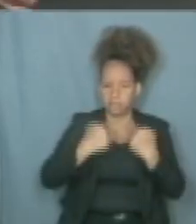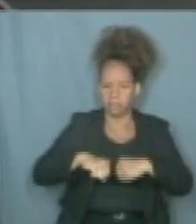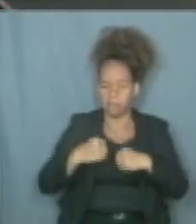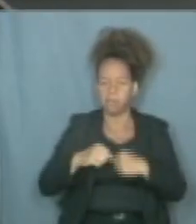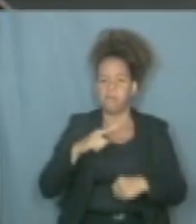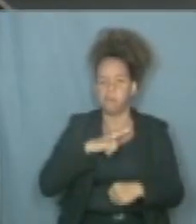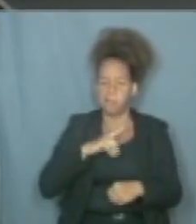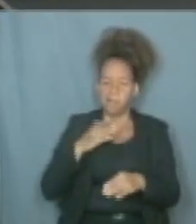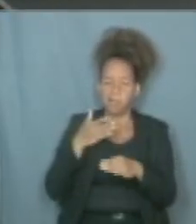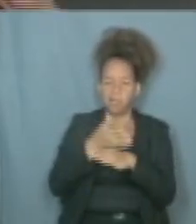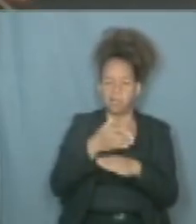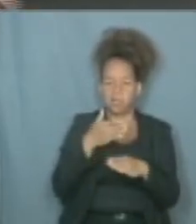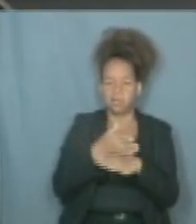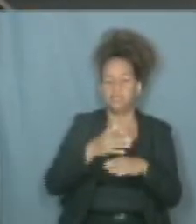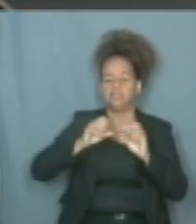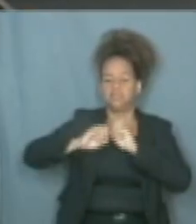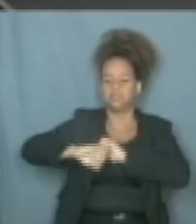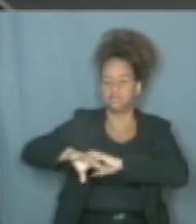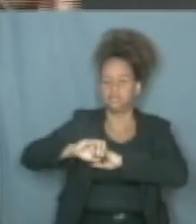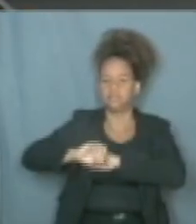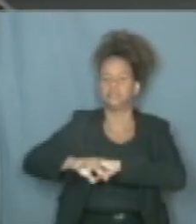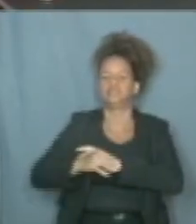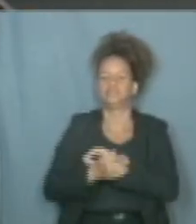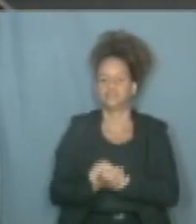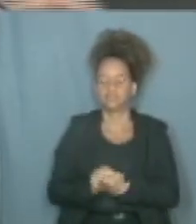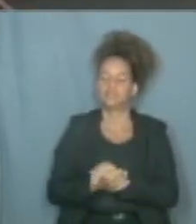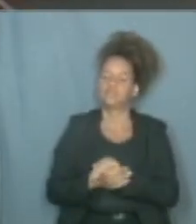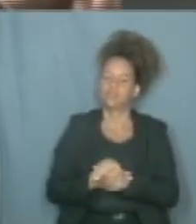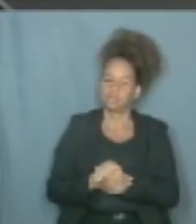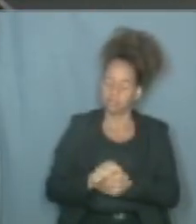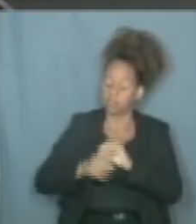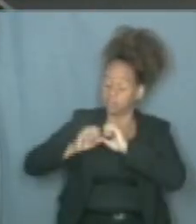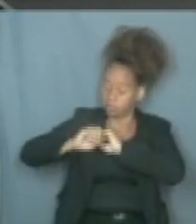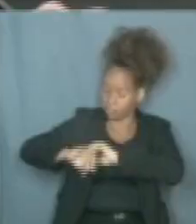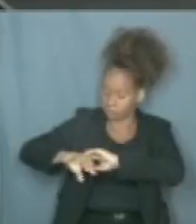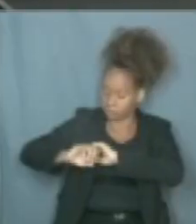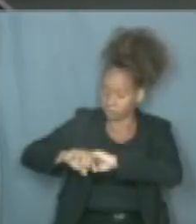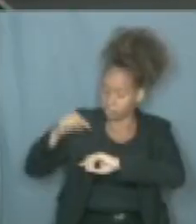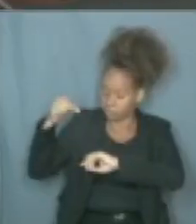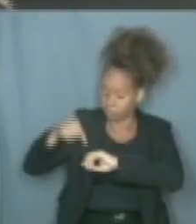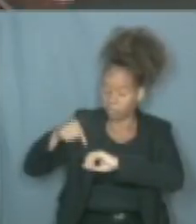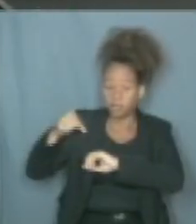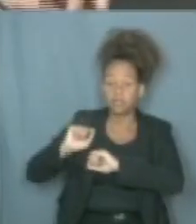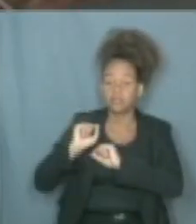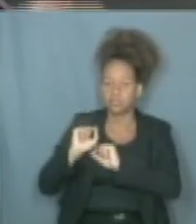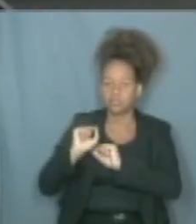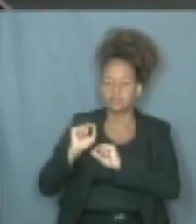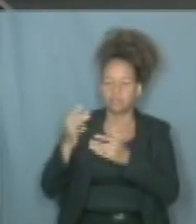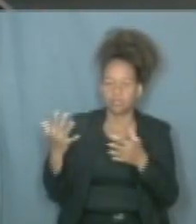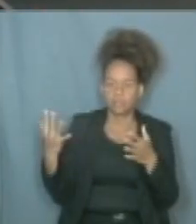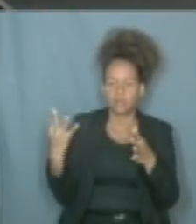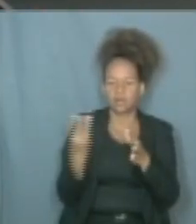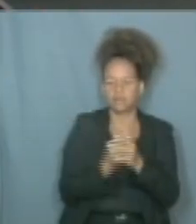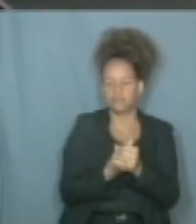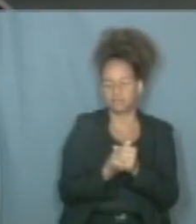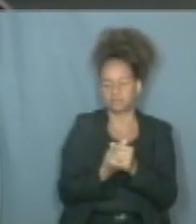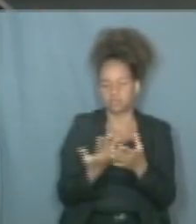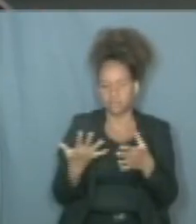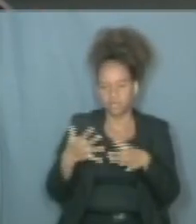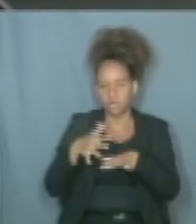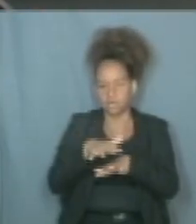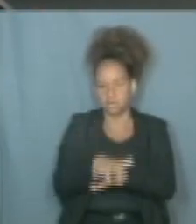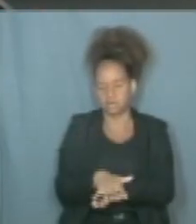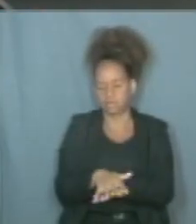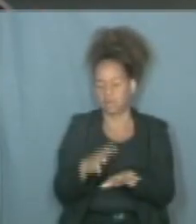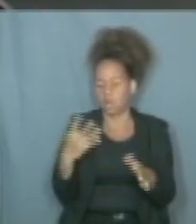ter acesso à educação, e o processo de educação ele tem que ser inclusivo. O que acontece